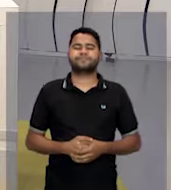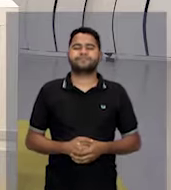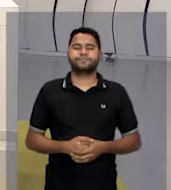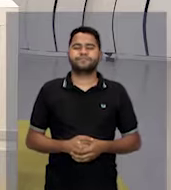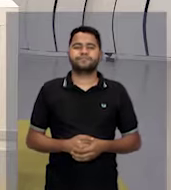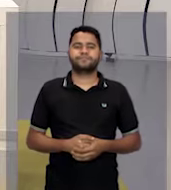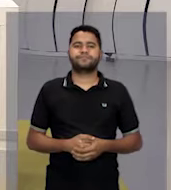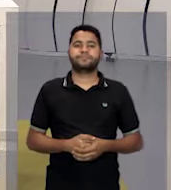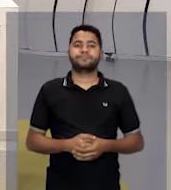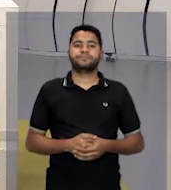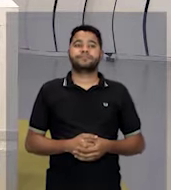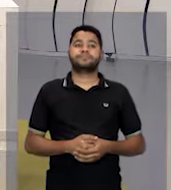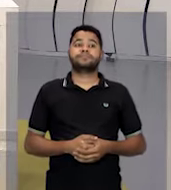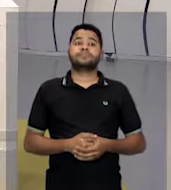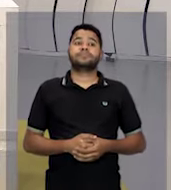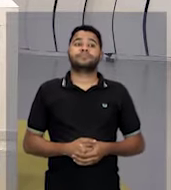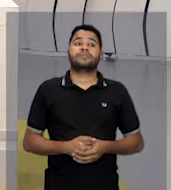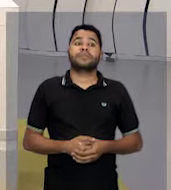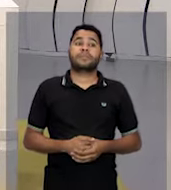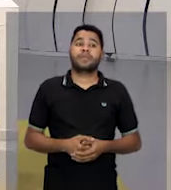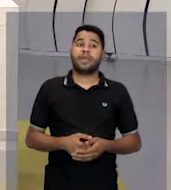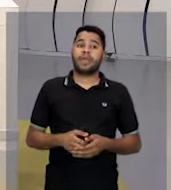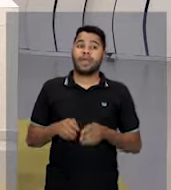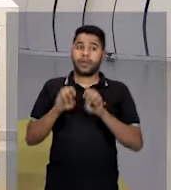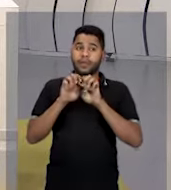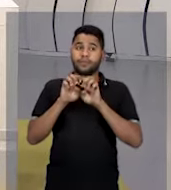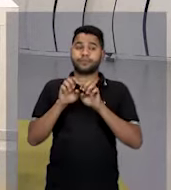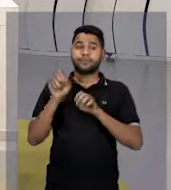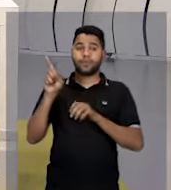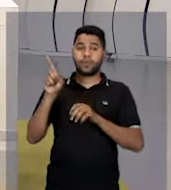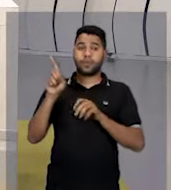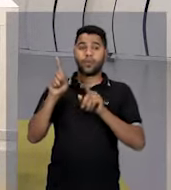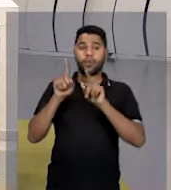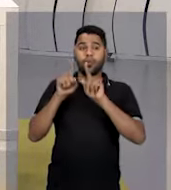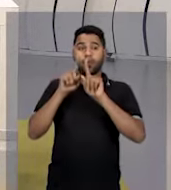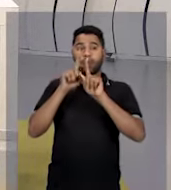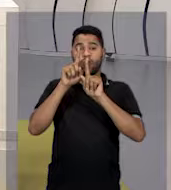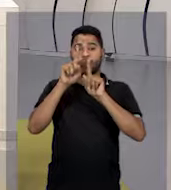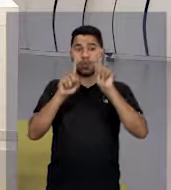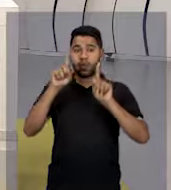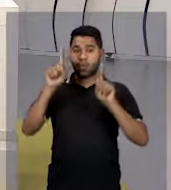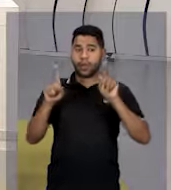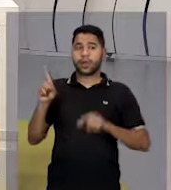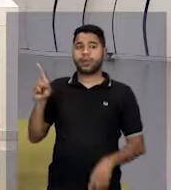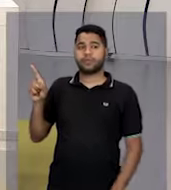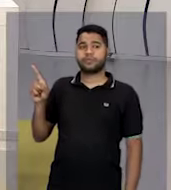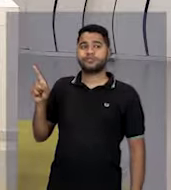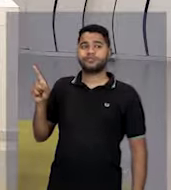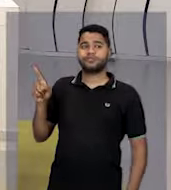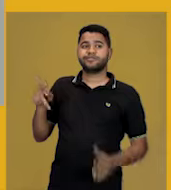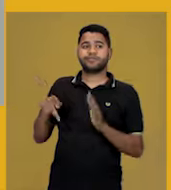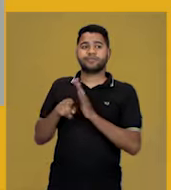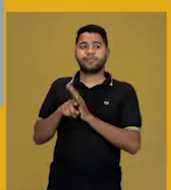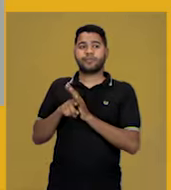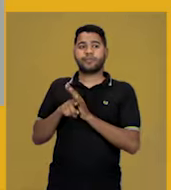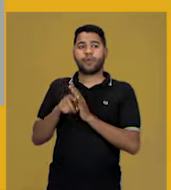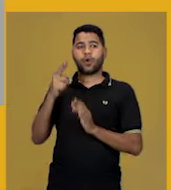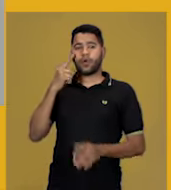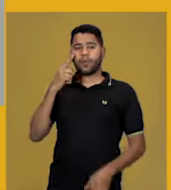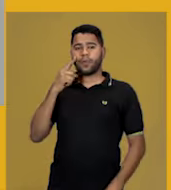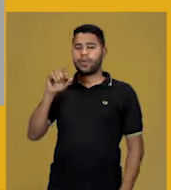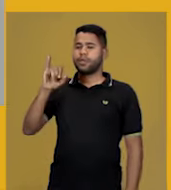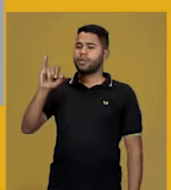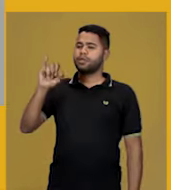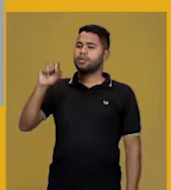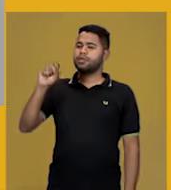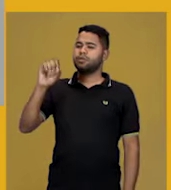simulação, certo? A equação, o gráfico, perdão, ele vai dar o que a gente chama de isoterma, muito